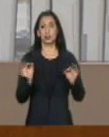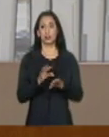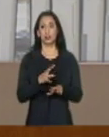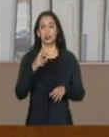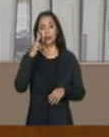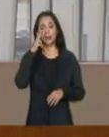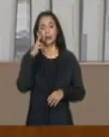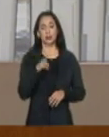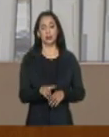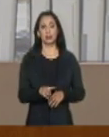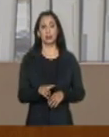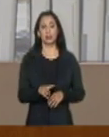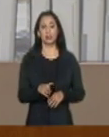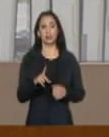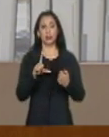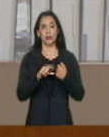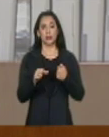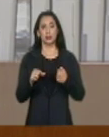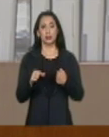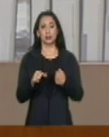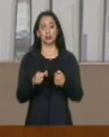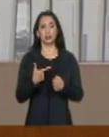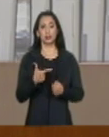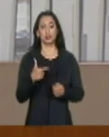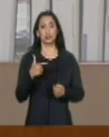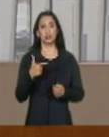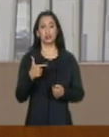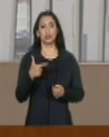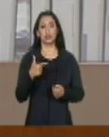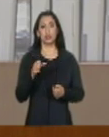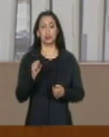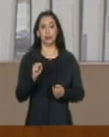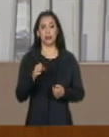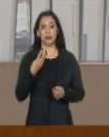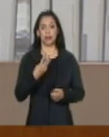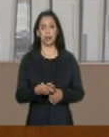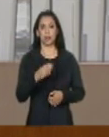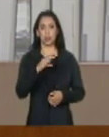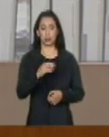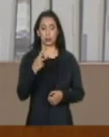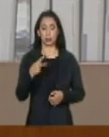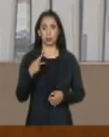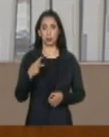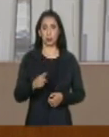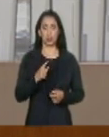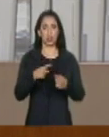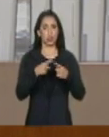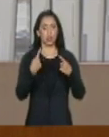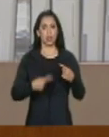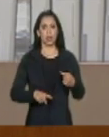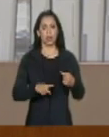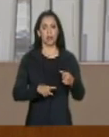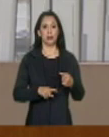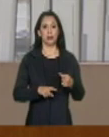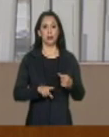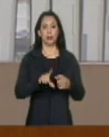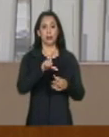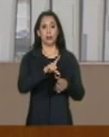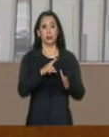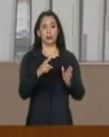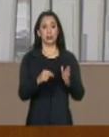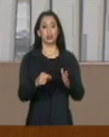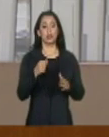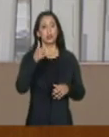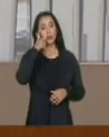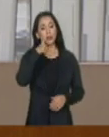artigo 283 do CPP diz não culpabilidade, como destacou o voto da ministra Rosa Weber, ele diz